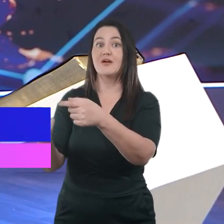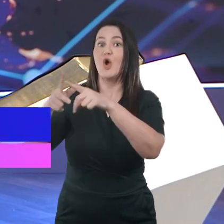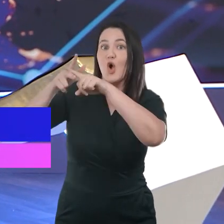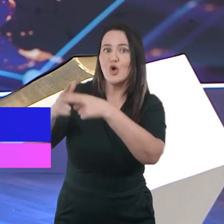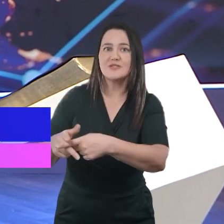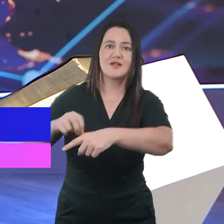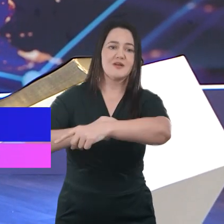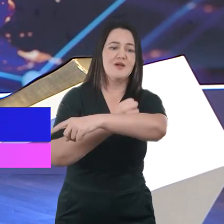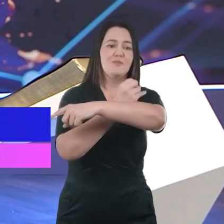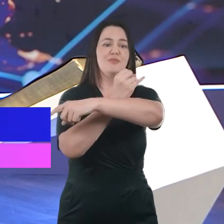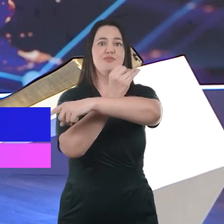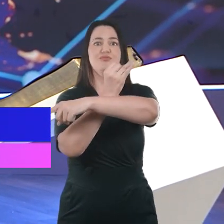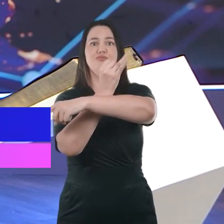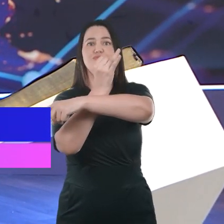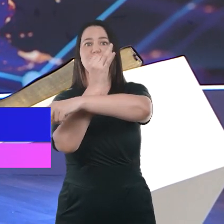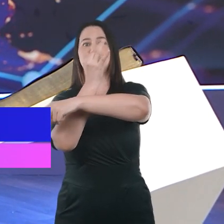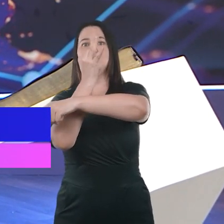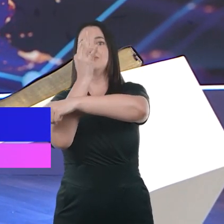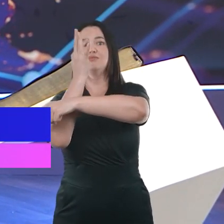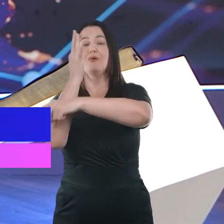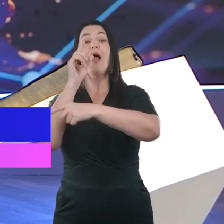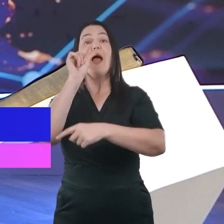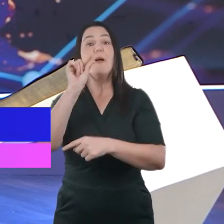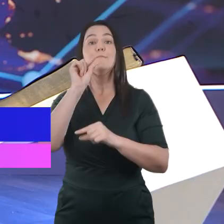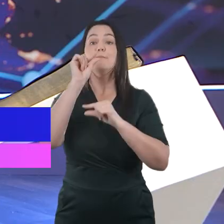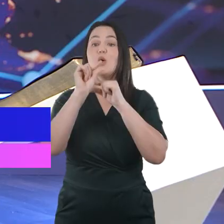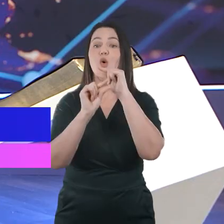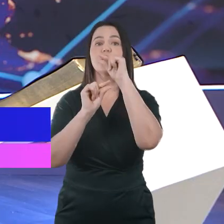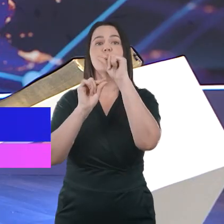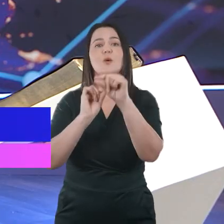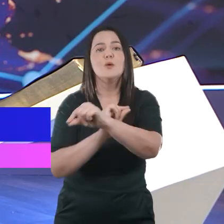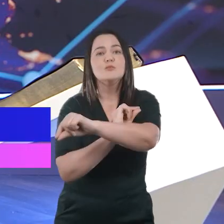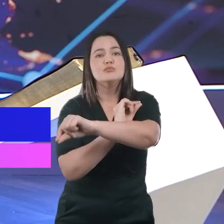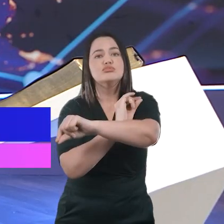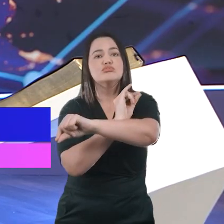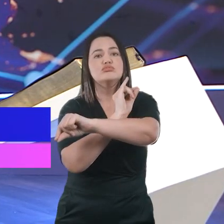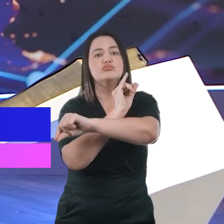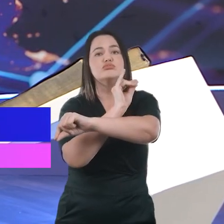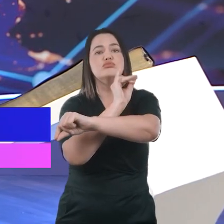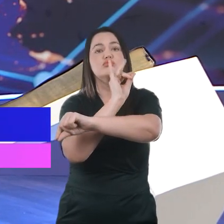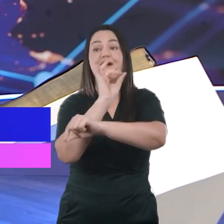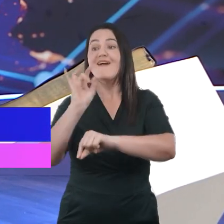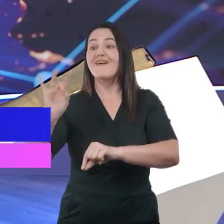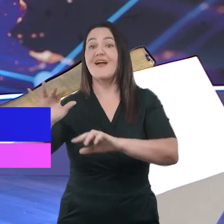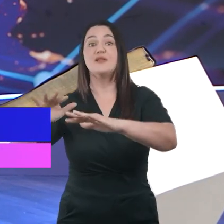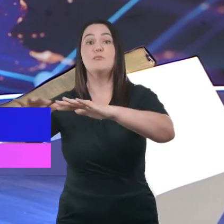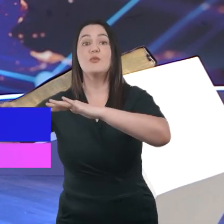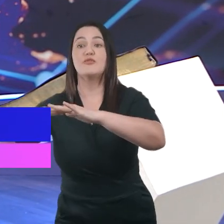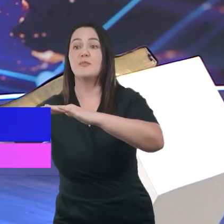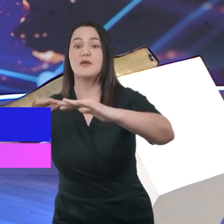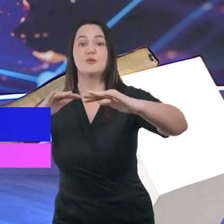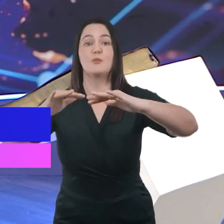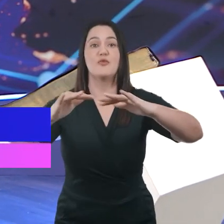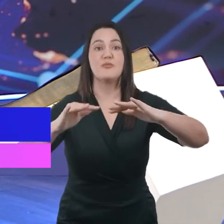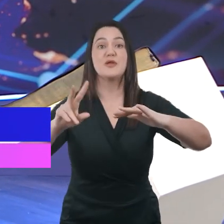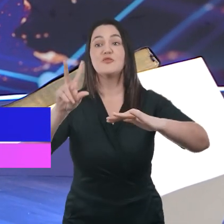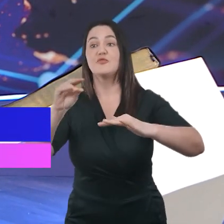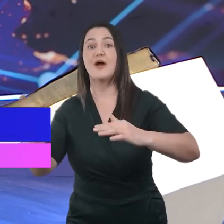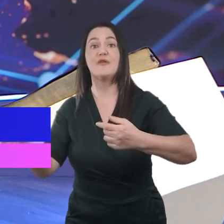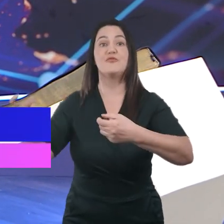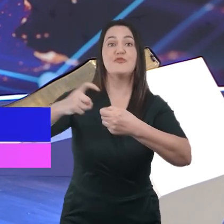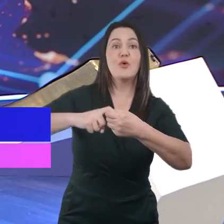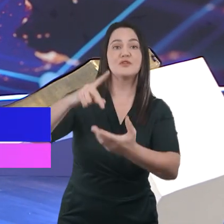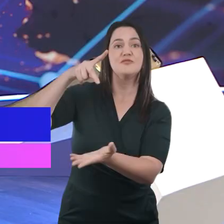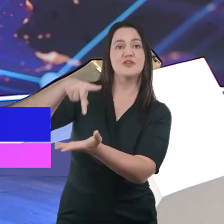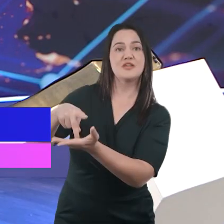a trazer luz, e essa luz foi progressivamente crescendo. Cada movimento foi construindo em